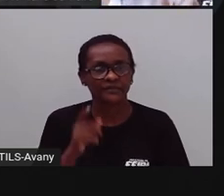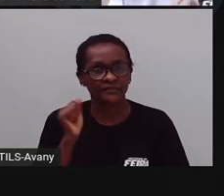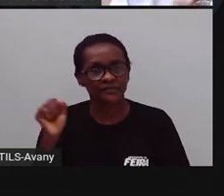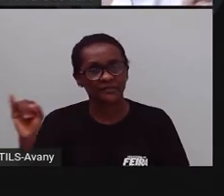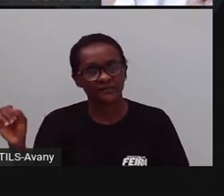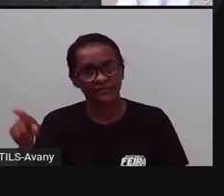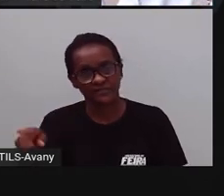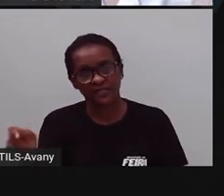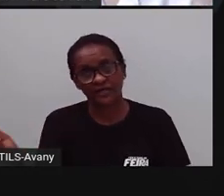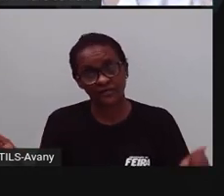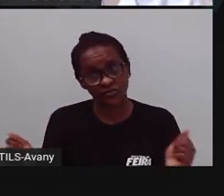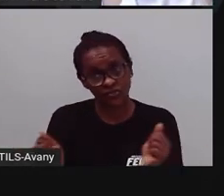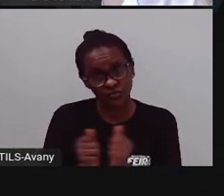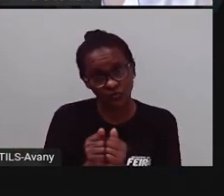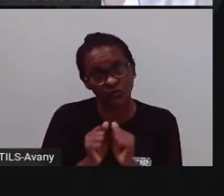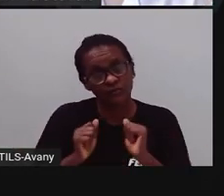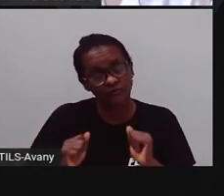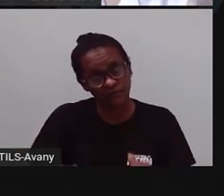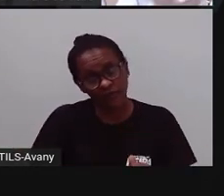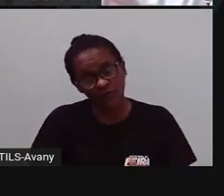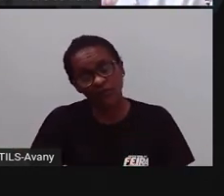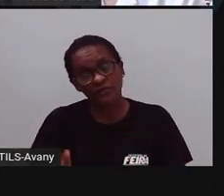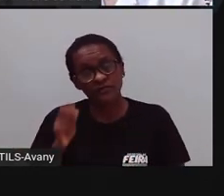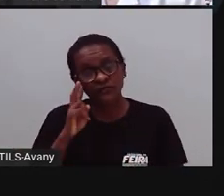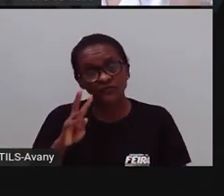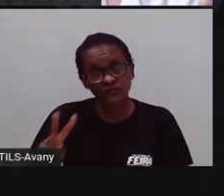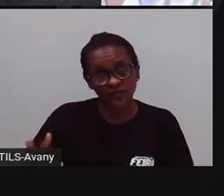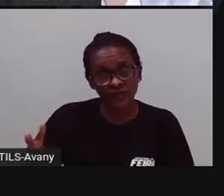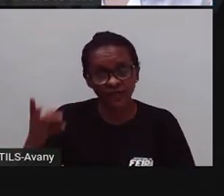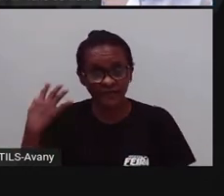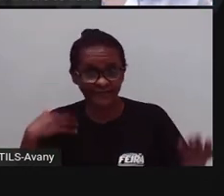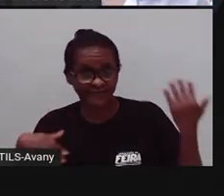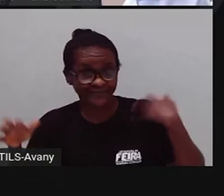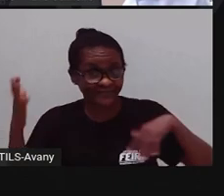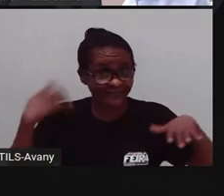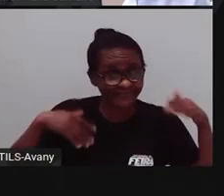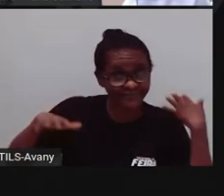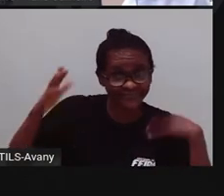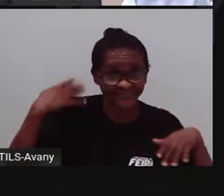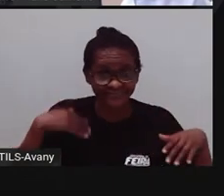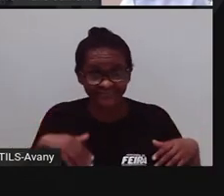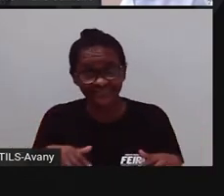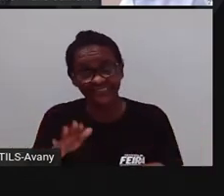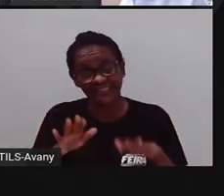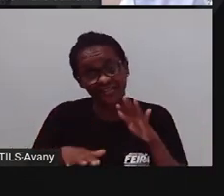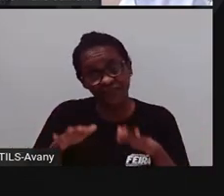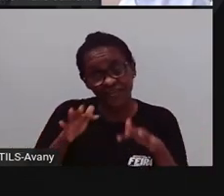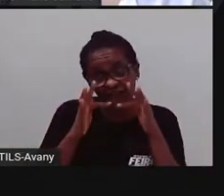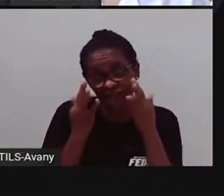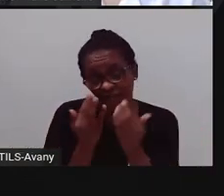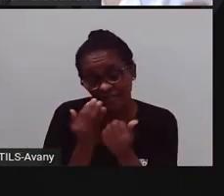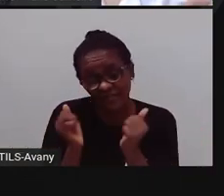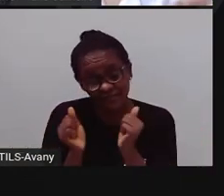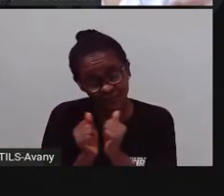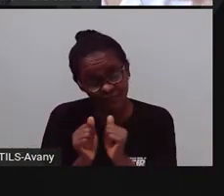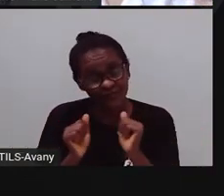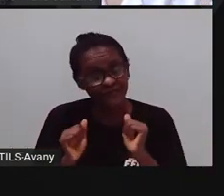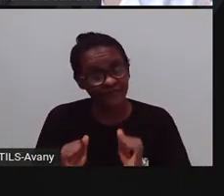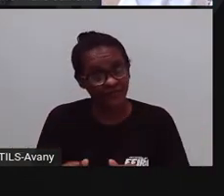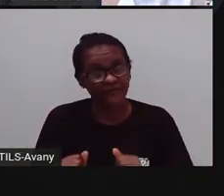perto de fazer aniversário ou você pode ó vai ter um almoço aí na sua família e